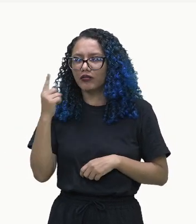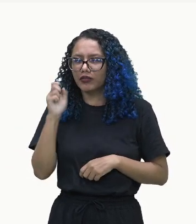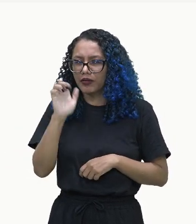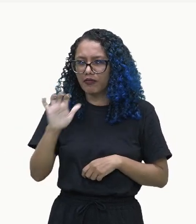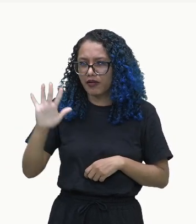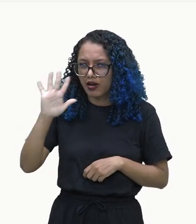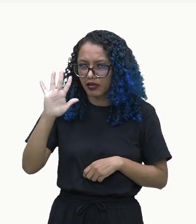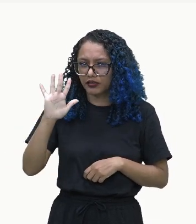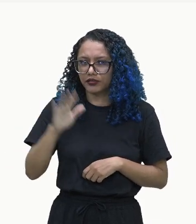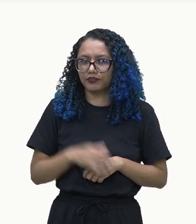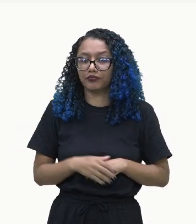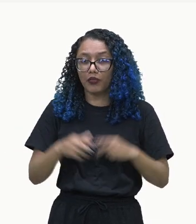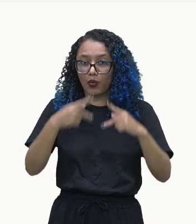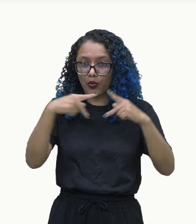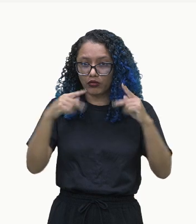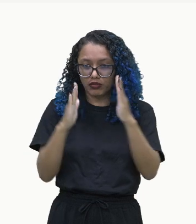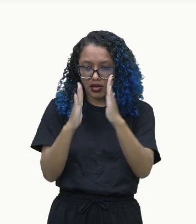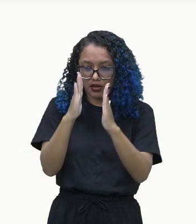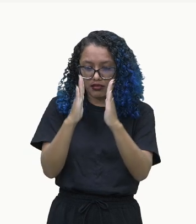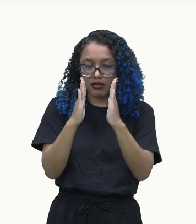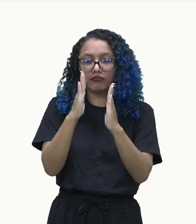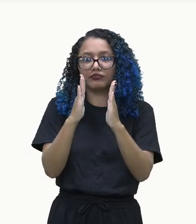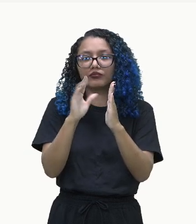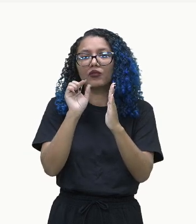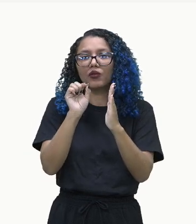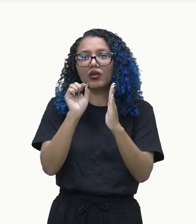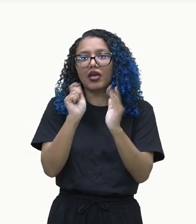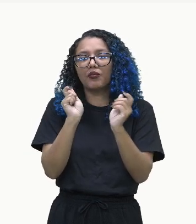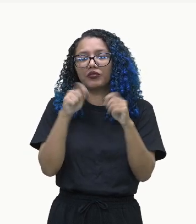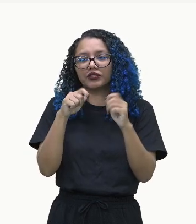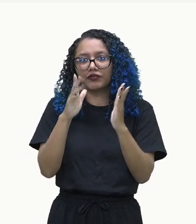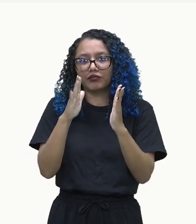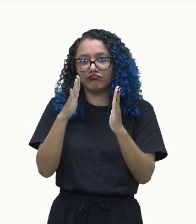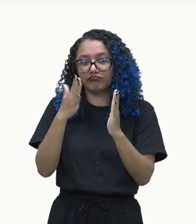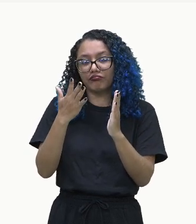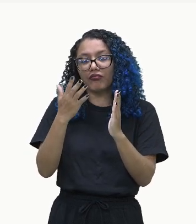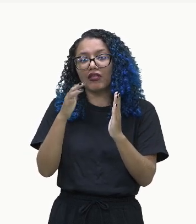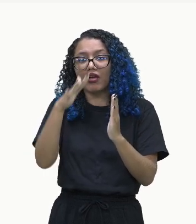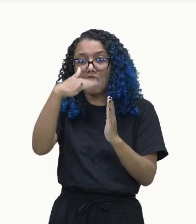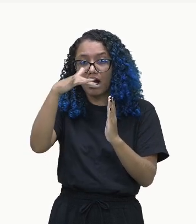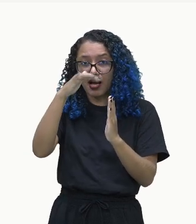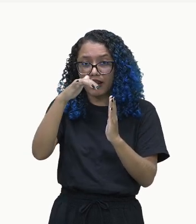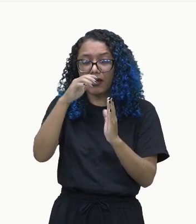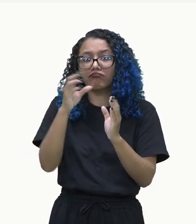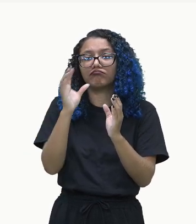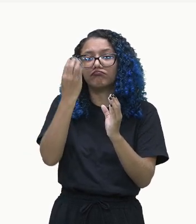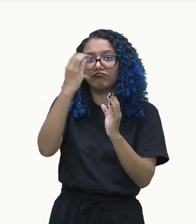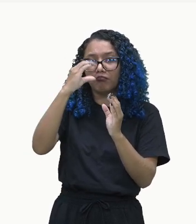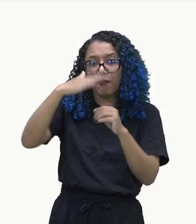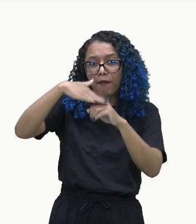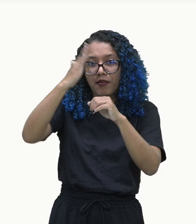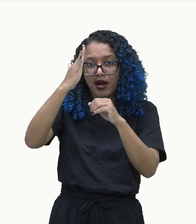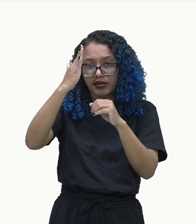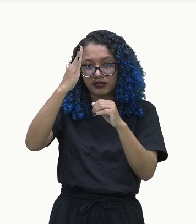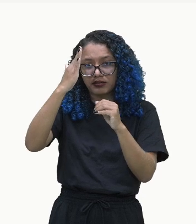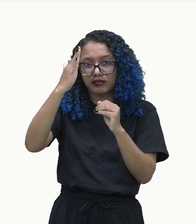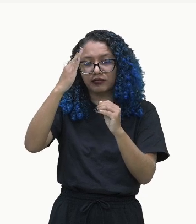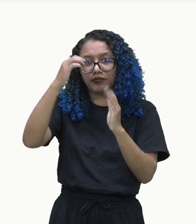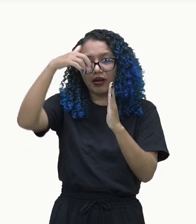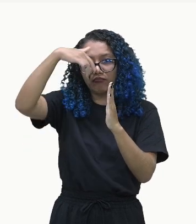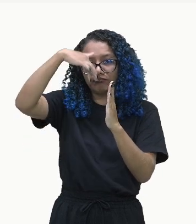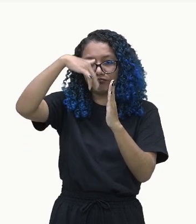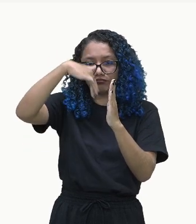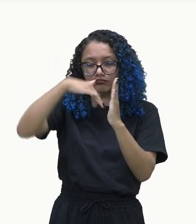que elas vão facilitar a passagem do meio mais concentrado, e tá aqui a seta, para o